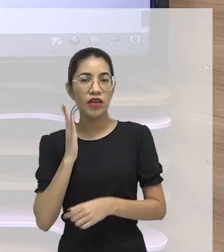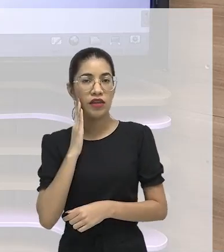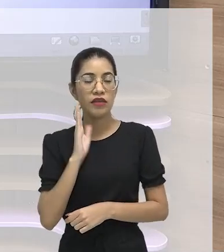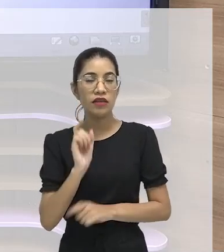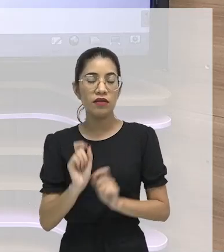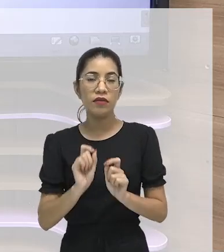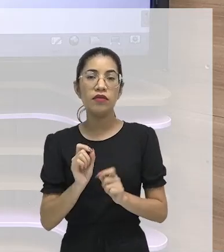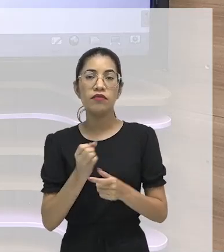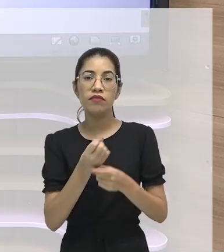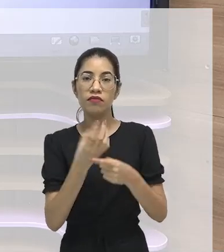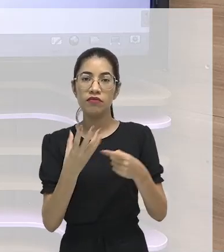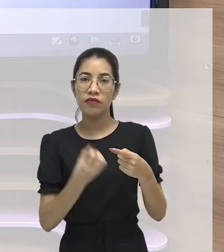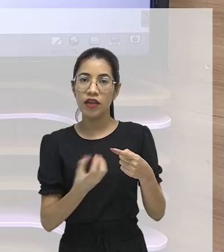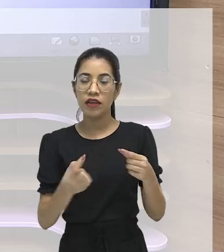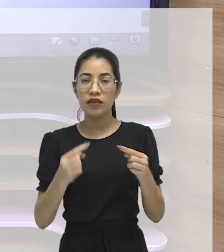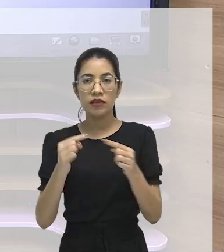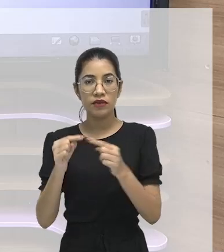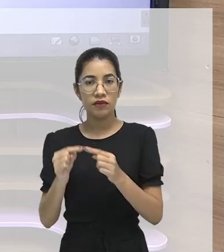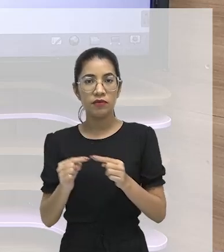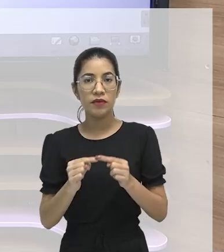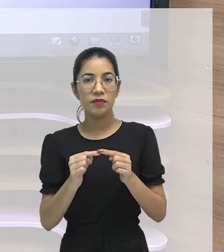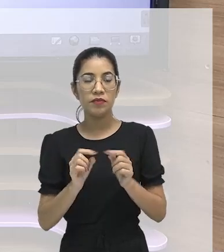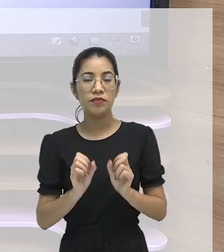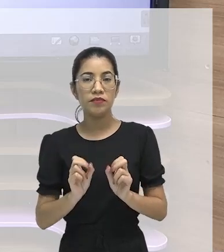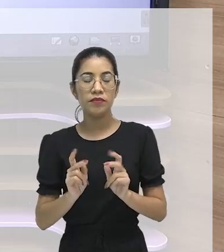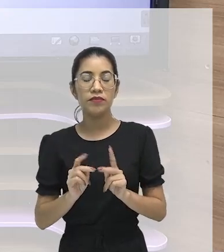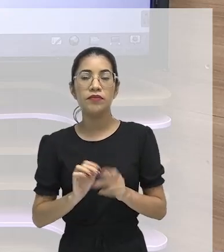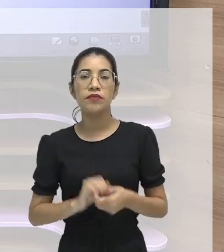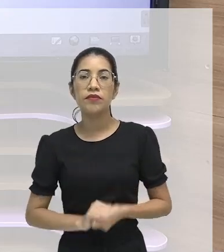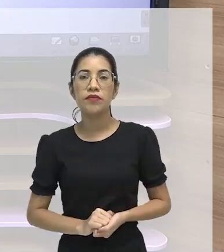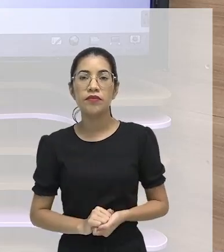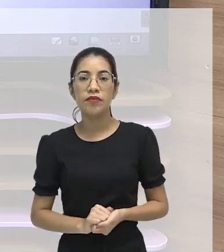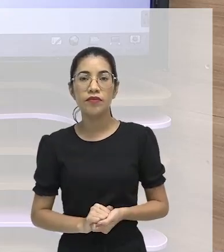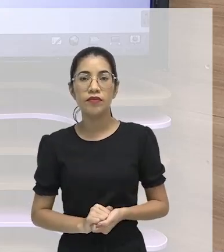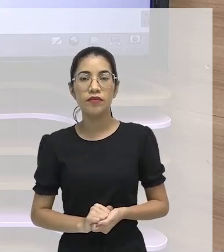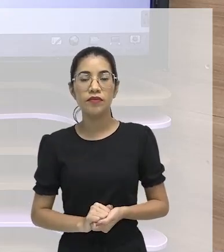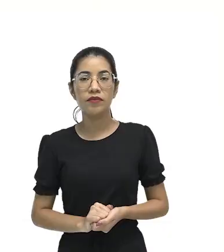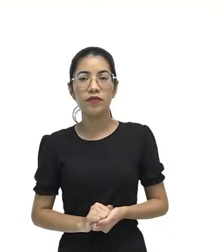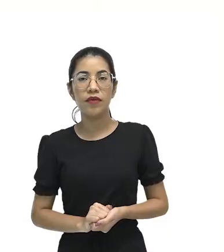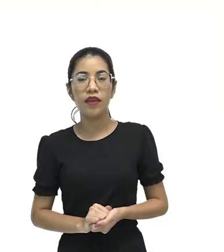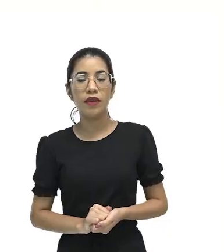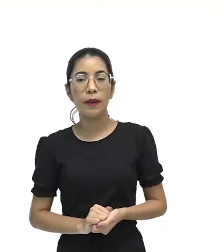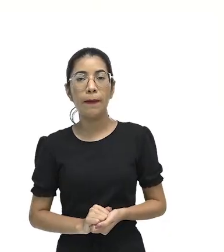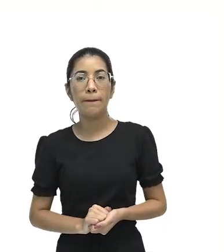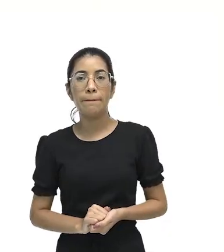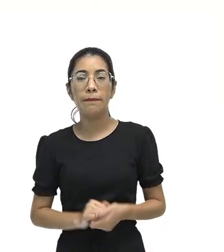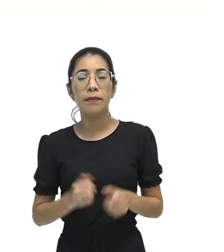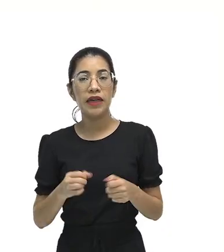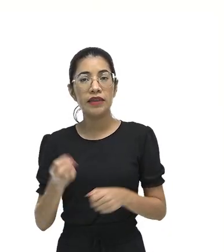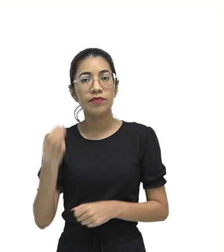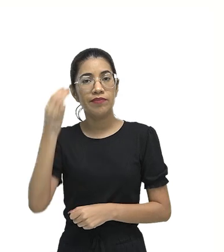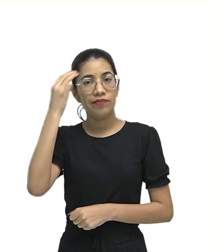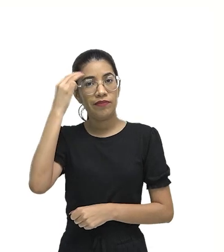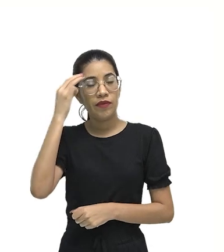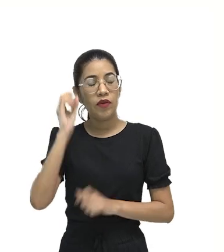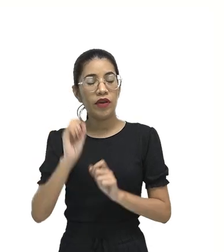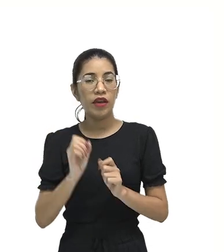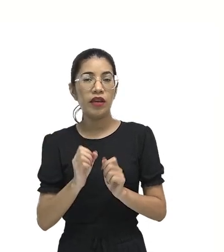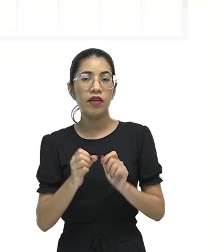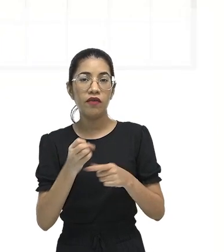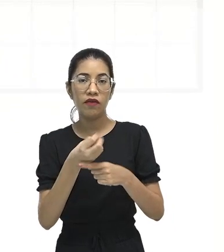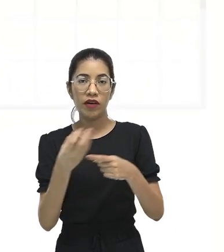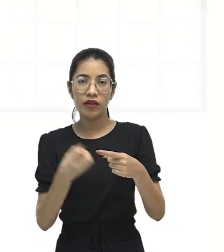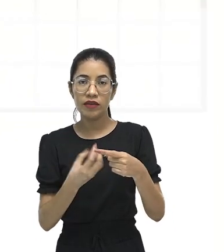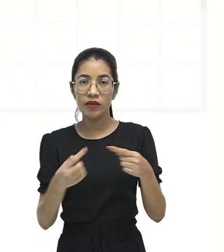que as frações são equivalentes, tá certo? Vamos voltar. Então não te esqueça que frações equivalentes